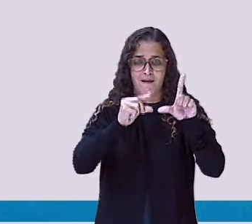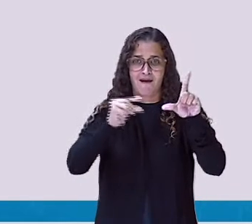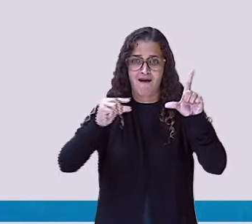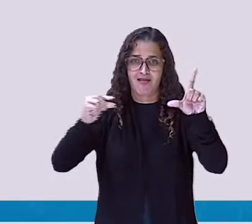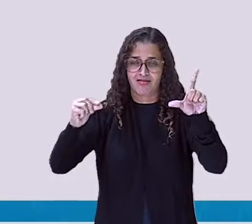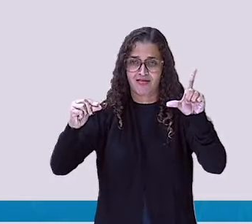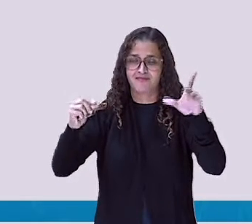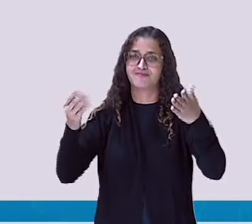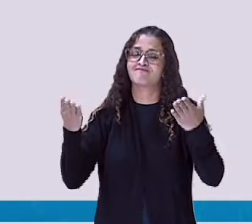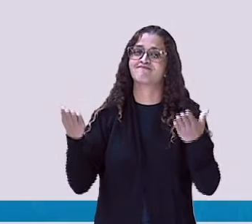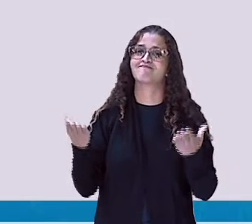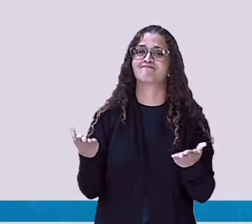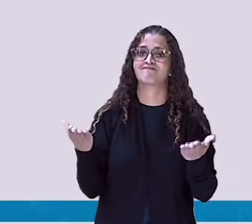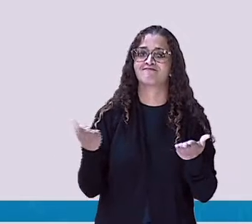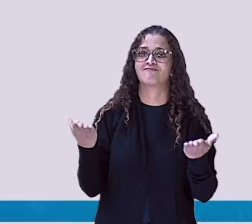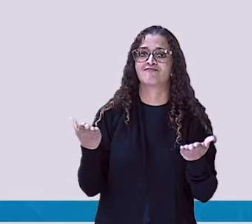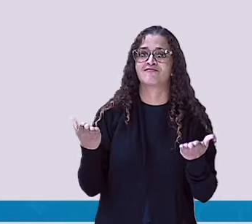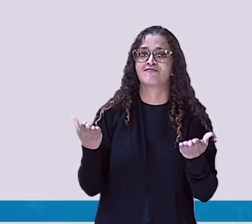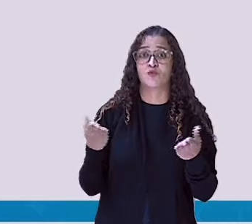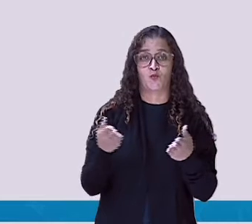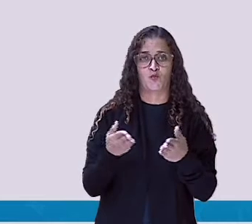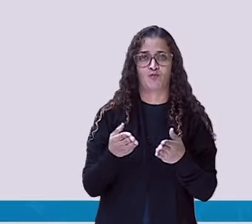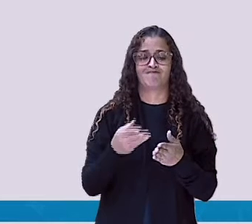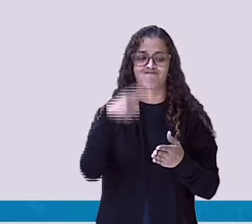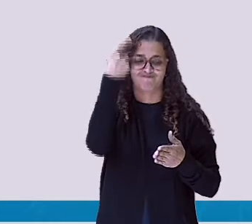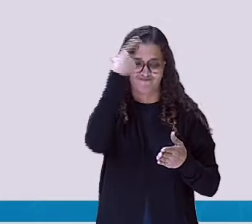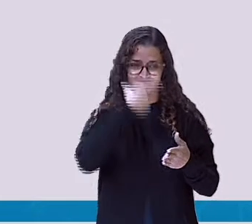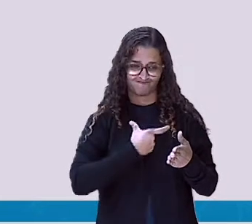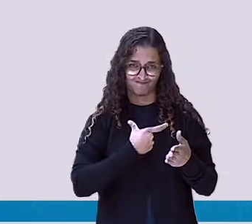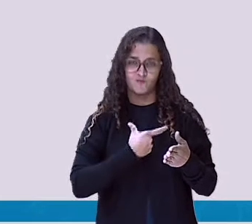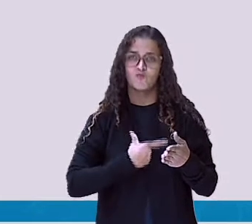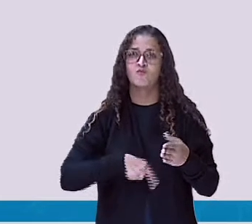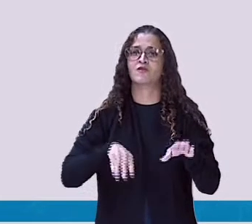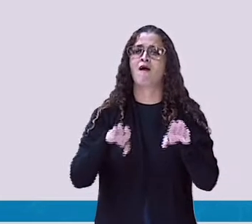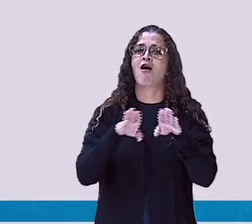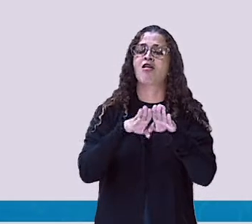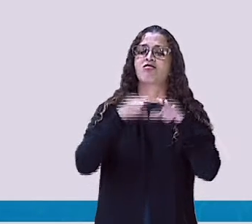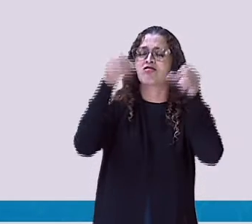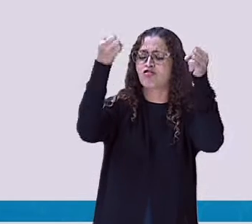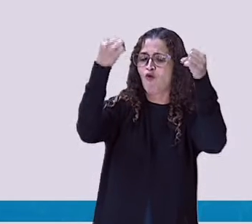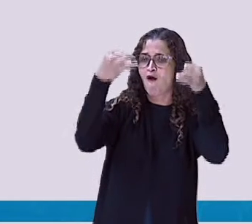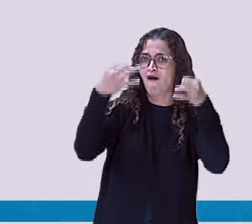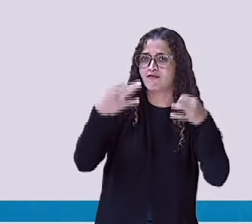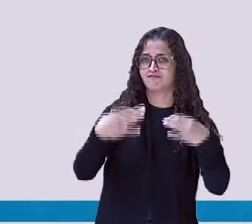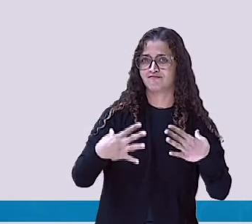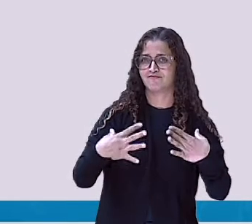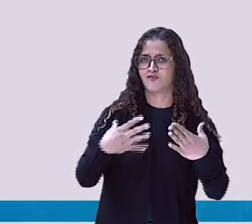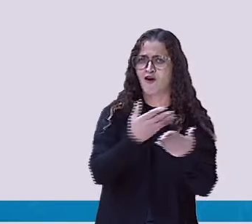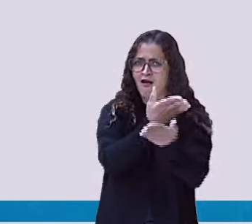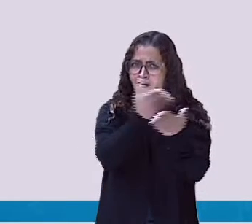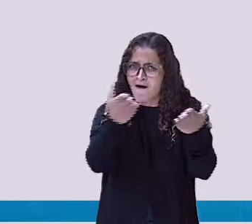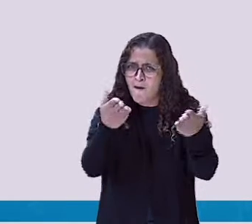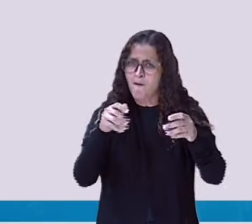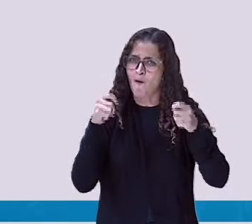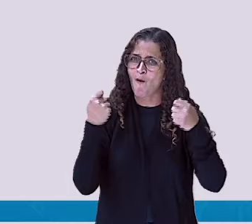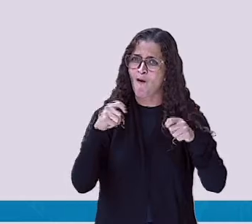ok? E eu expliquei também que você pode estar utilizando aí